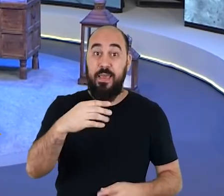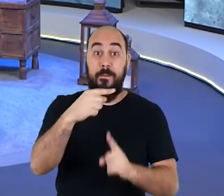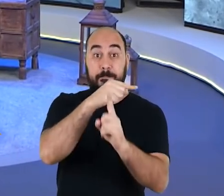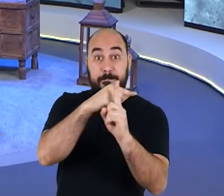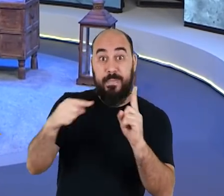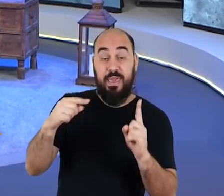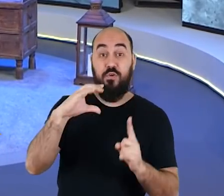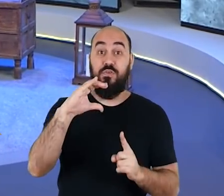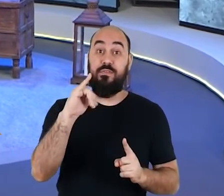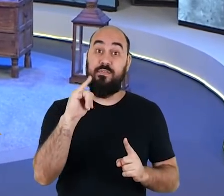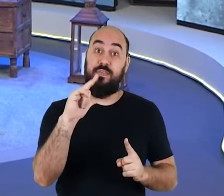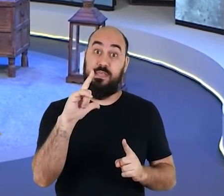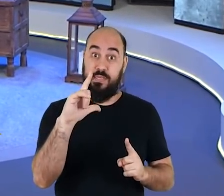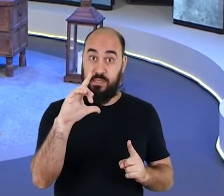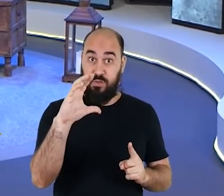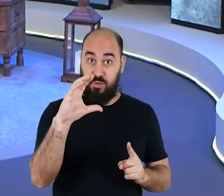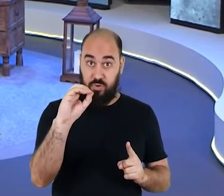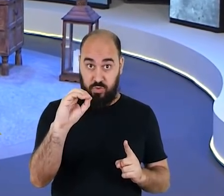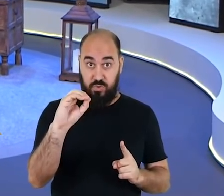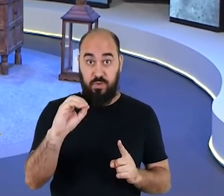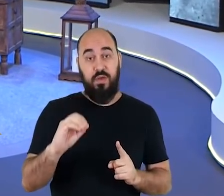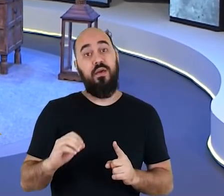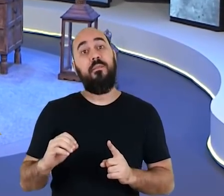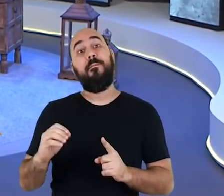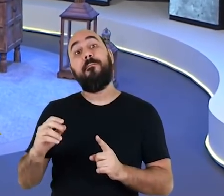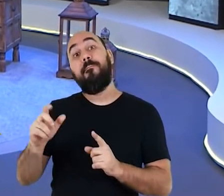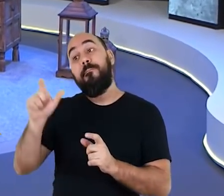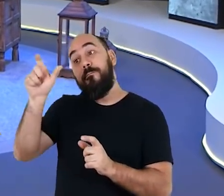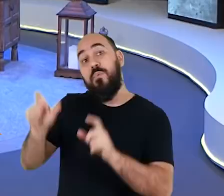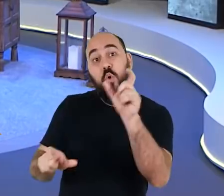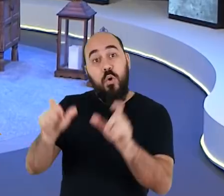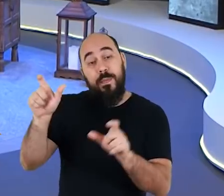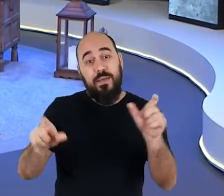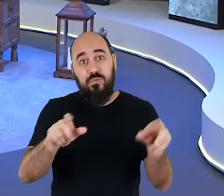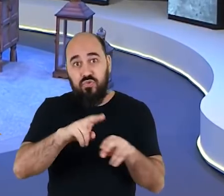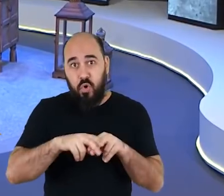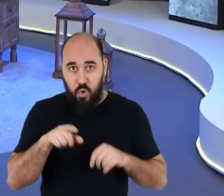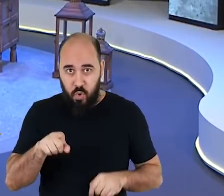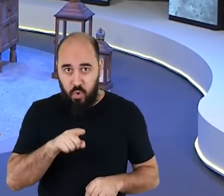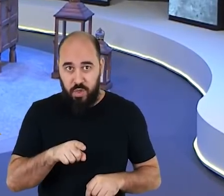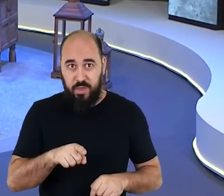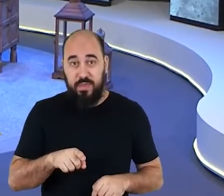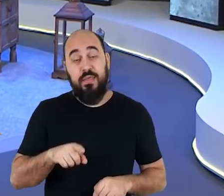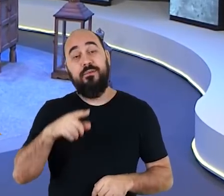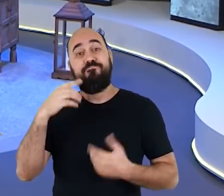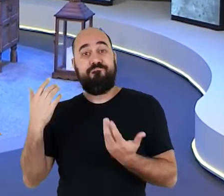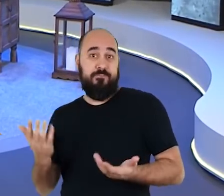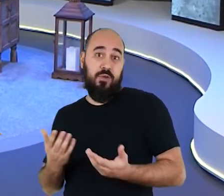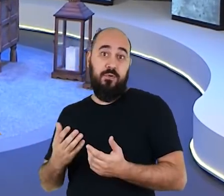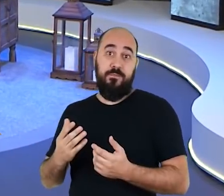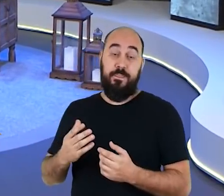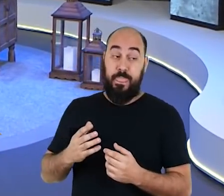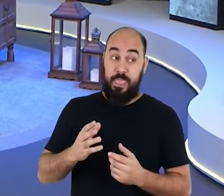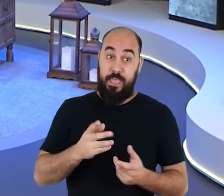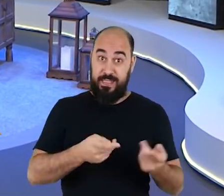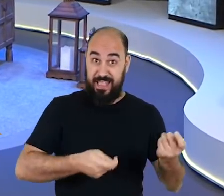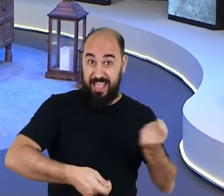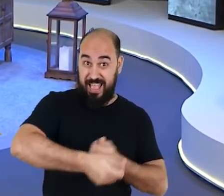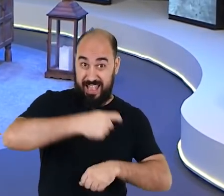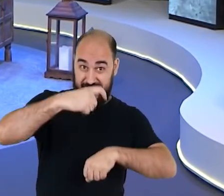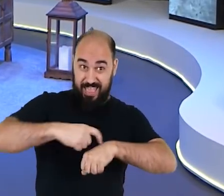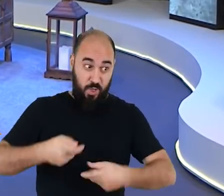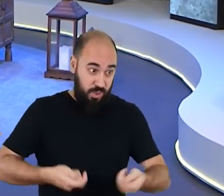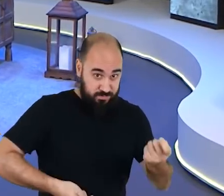prata por pessoa. Aí começava a especulação dos cambistas, que colocavam o câmbio